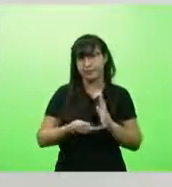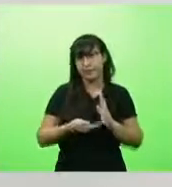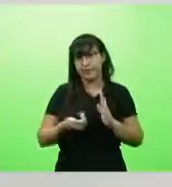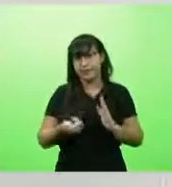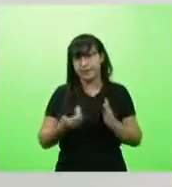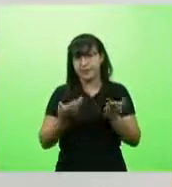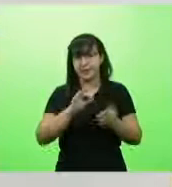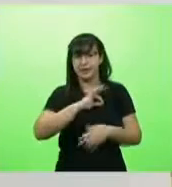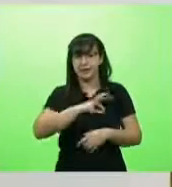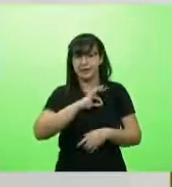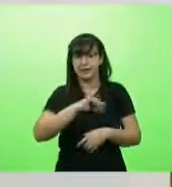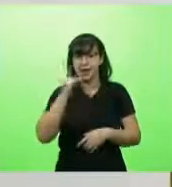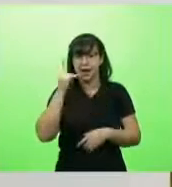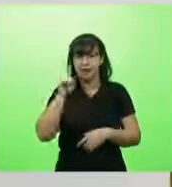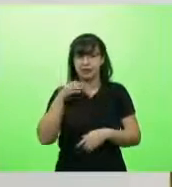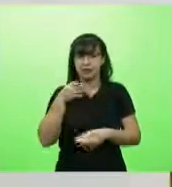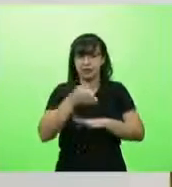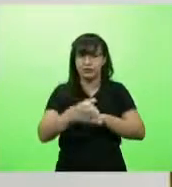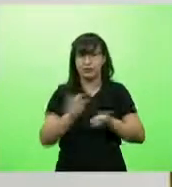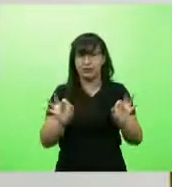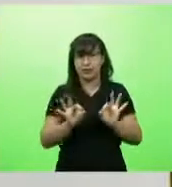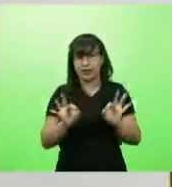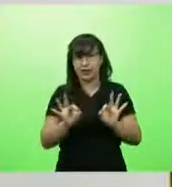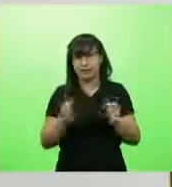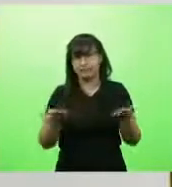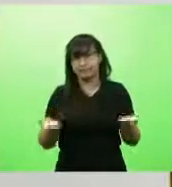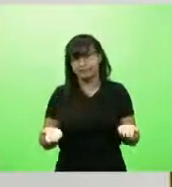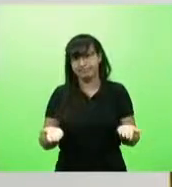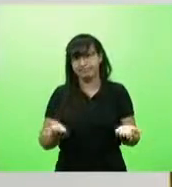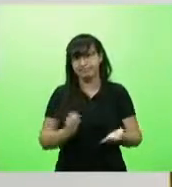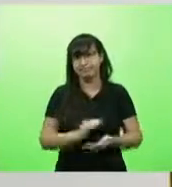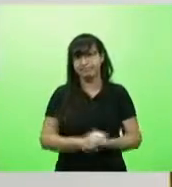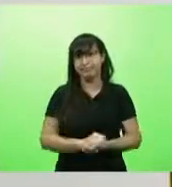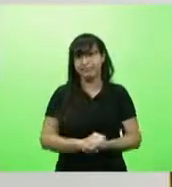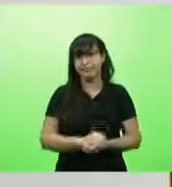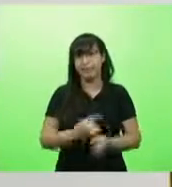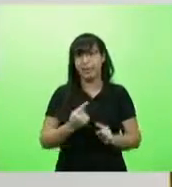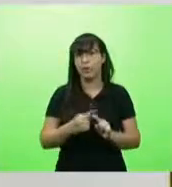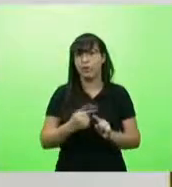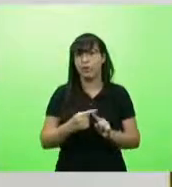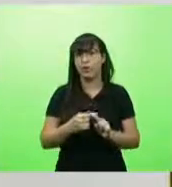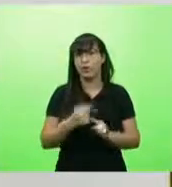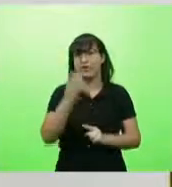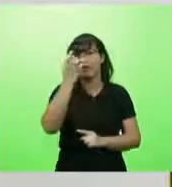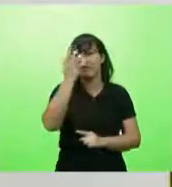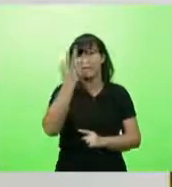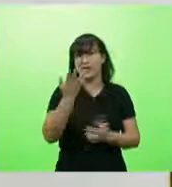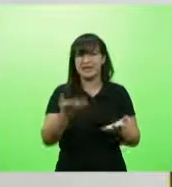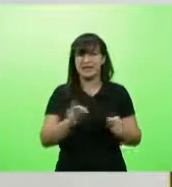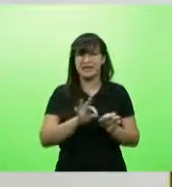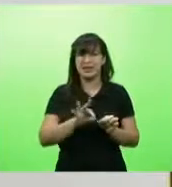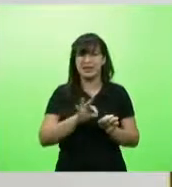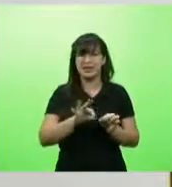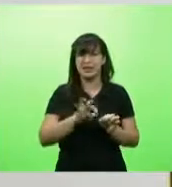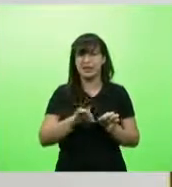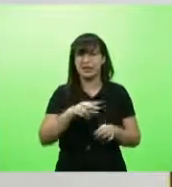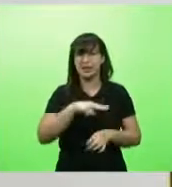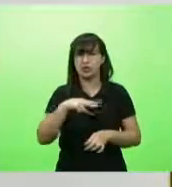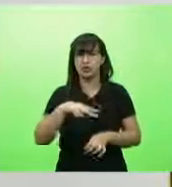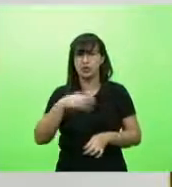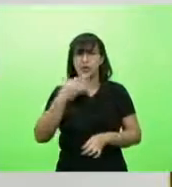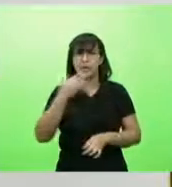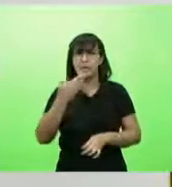dele. Sabe por quê? Sabe por que eu estou fazendo isso aí? Está muito fácil entidades públicas pedirem